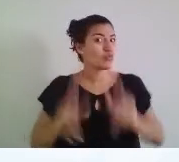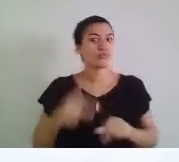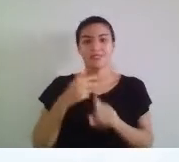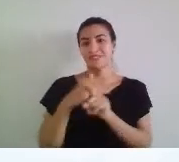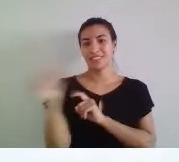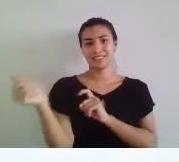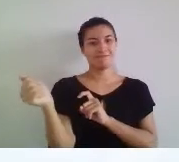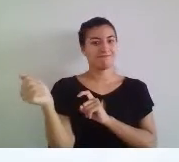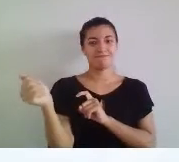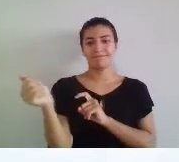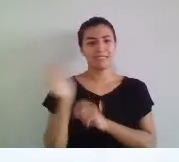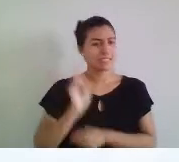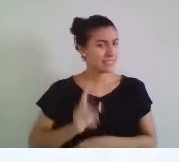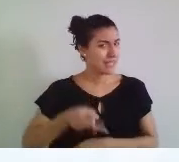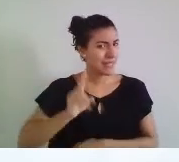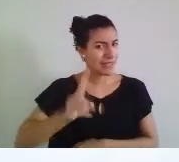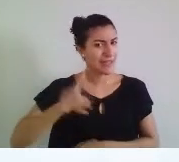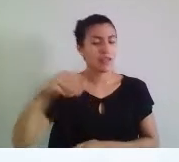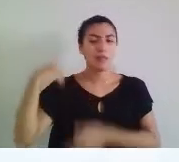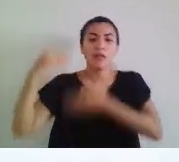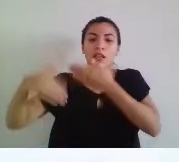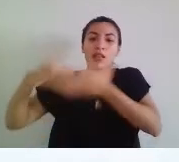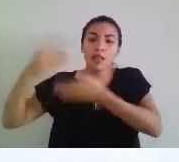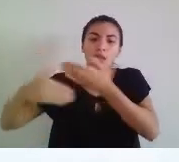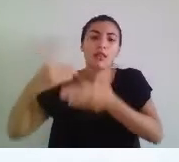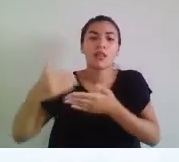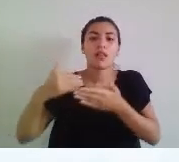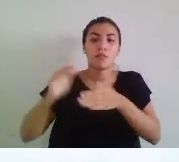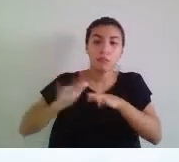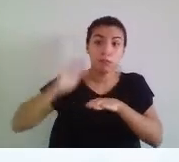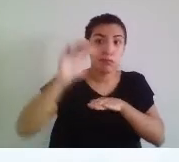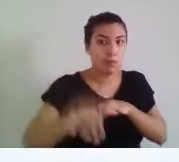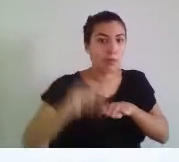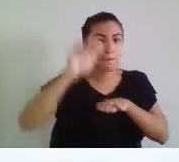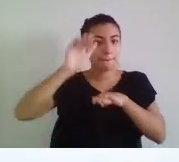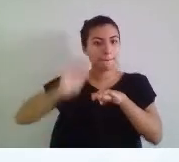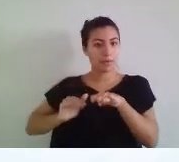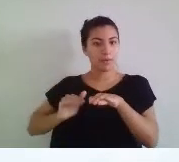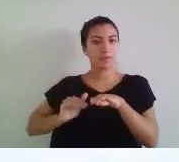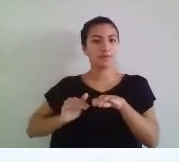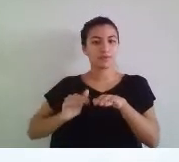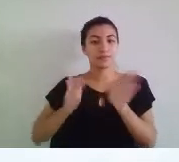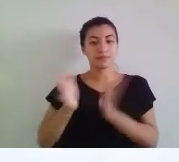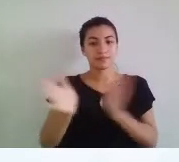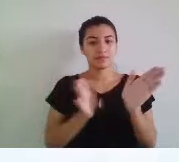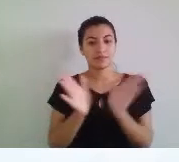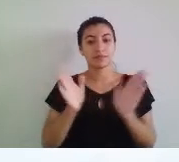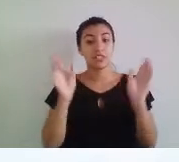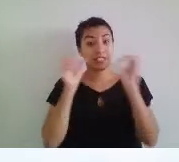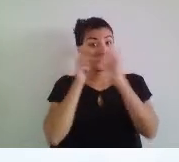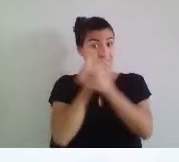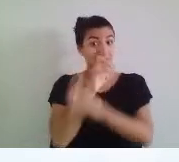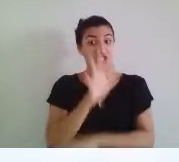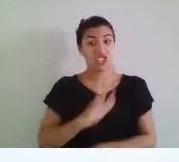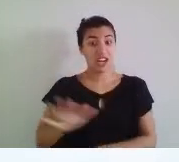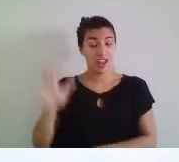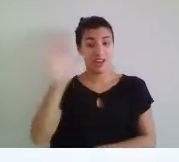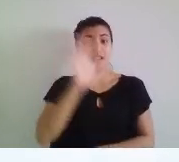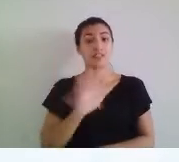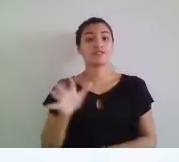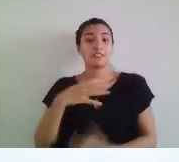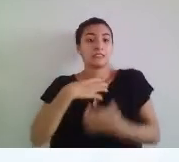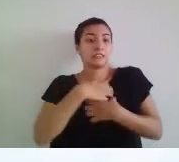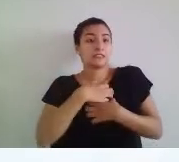né? Sempre vai ter esse processo de ida e vinda. Então, é uma fase difícil, em geral, é uma fase de fato de desmonte. A